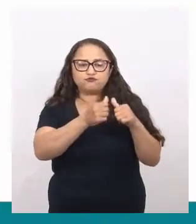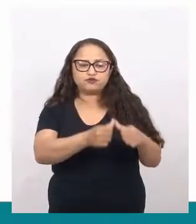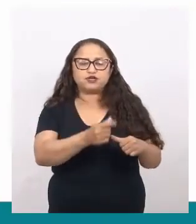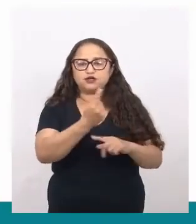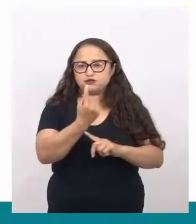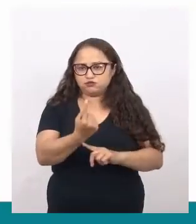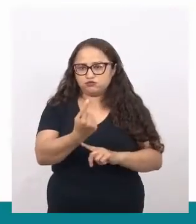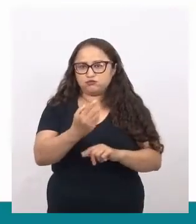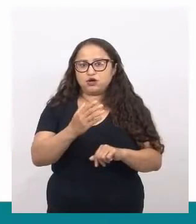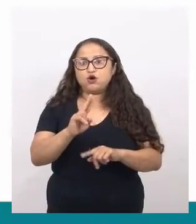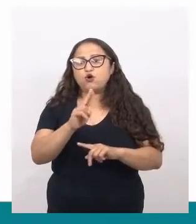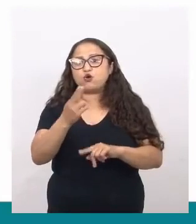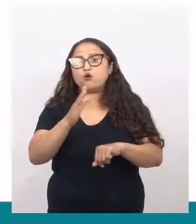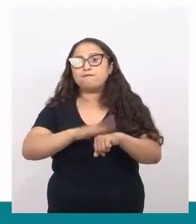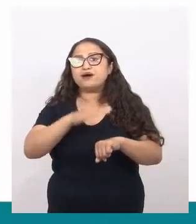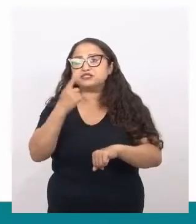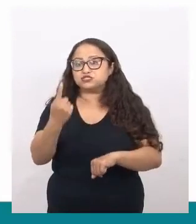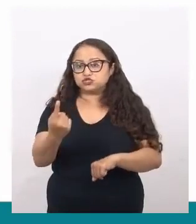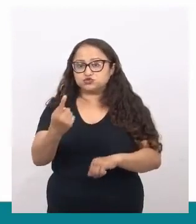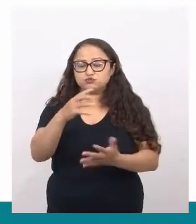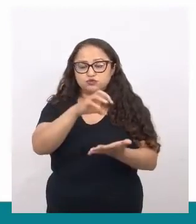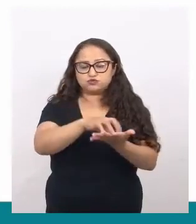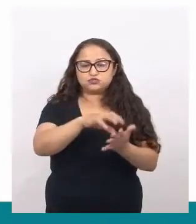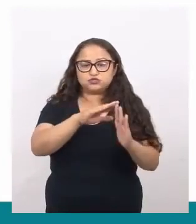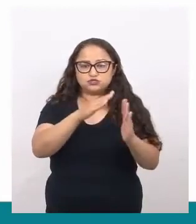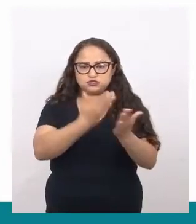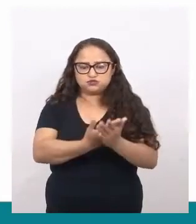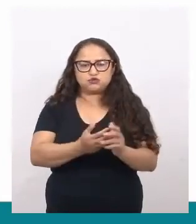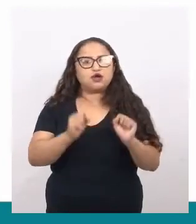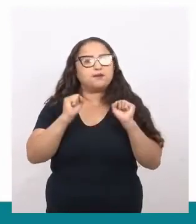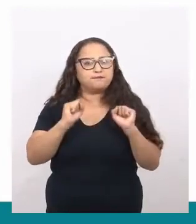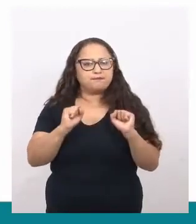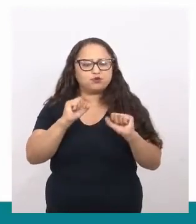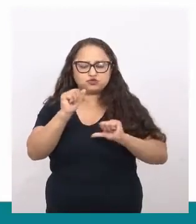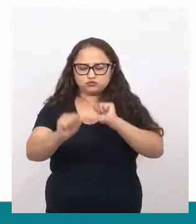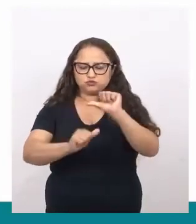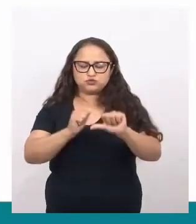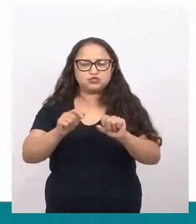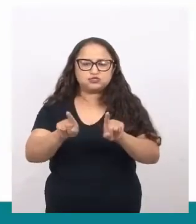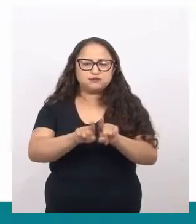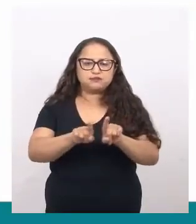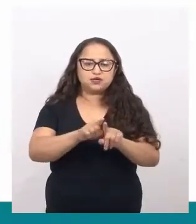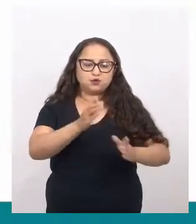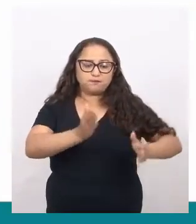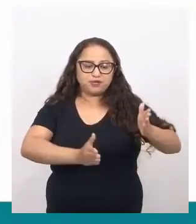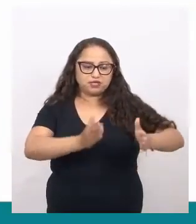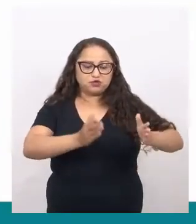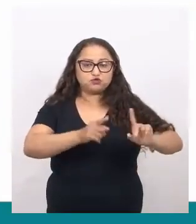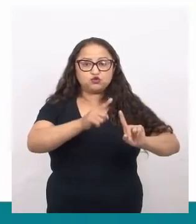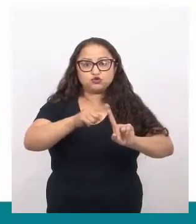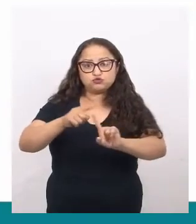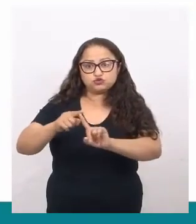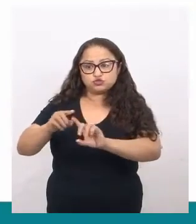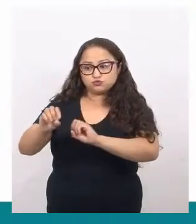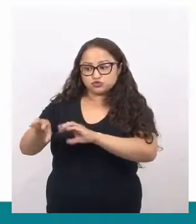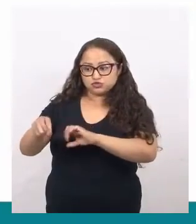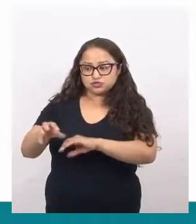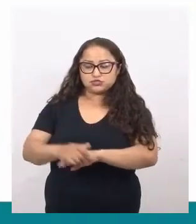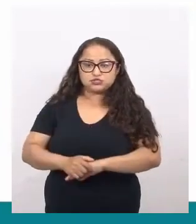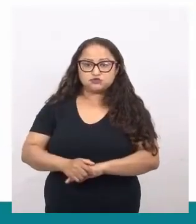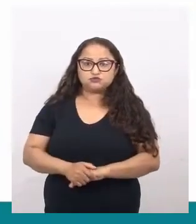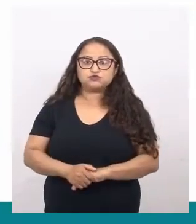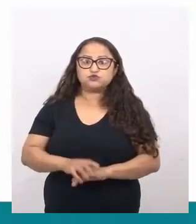atribuído em mais de uma unidade escolar. Ele pode mudar os turnos aqui, tá? E o tipo de ensino que ele tem interesse em